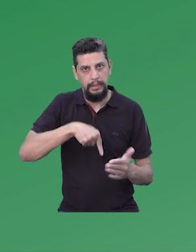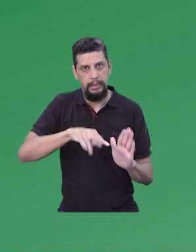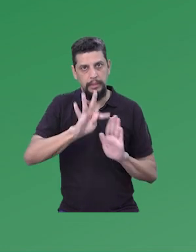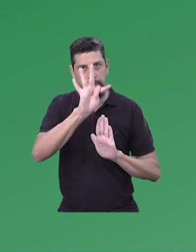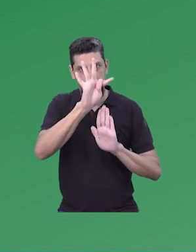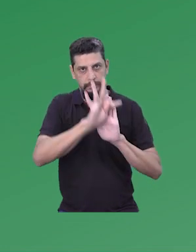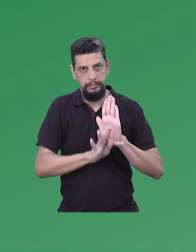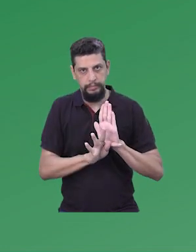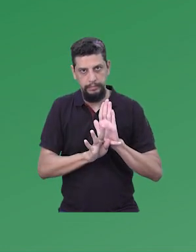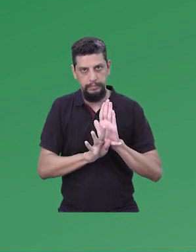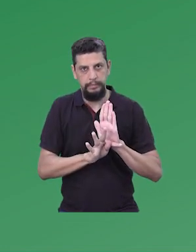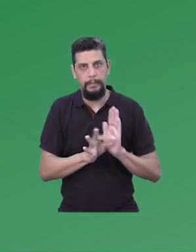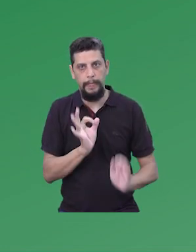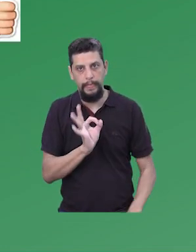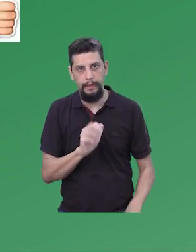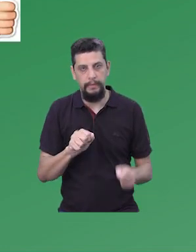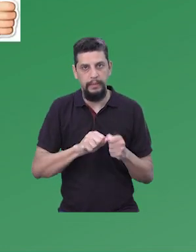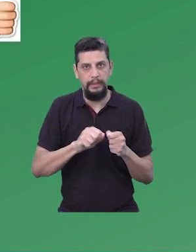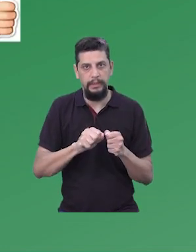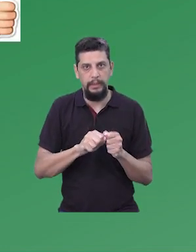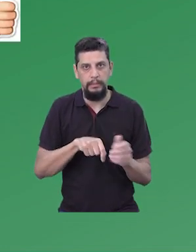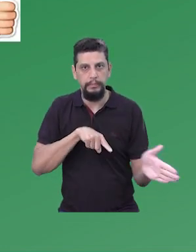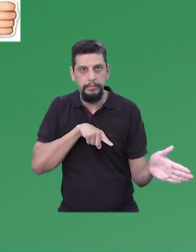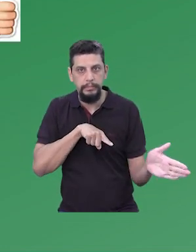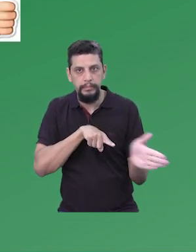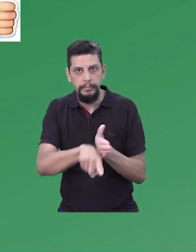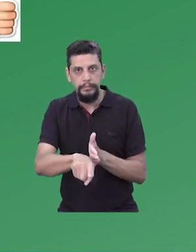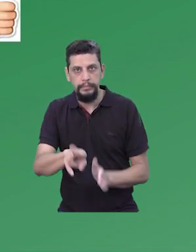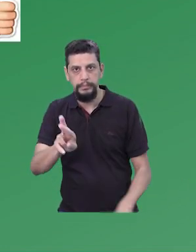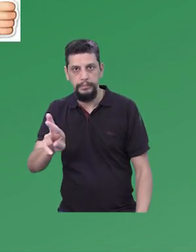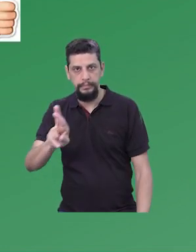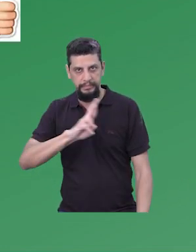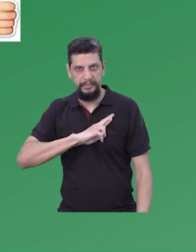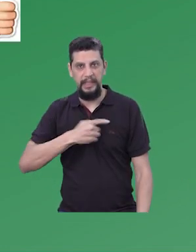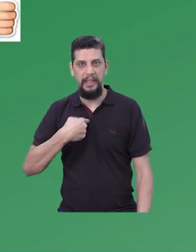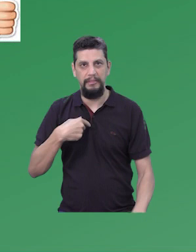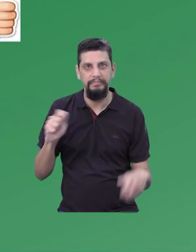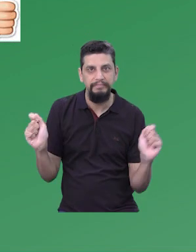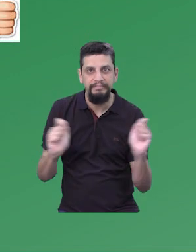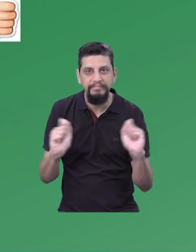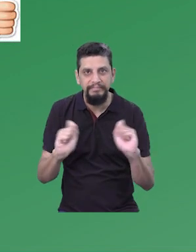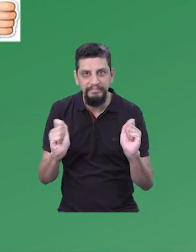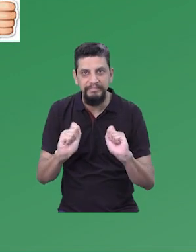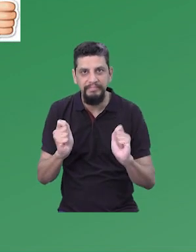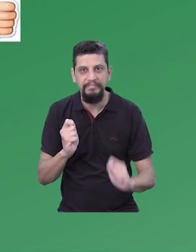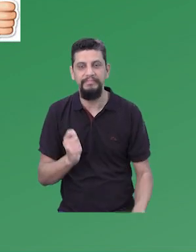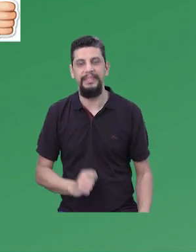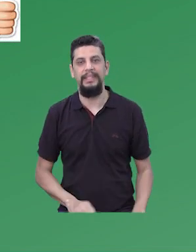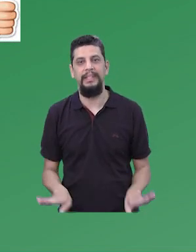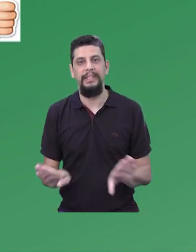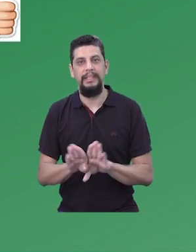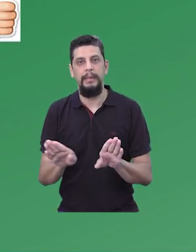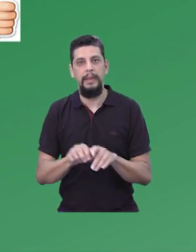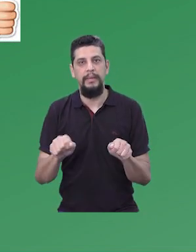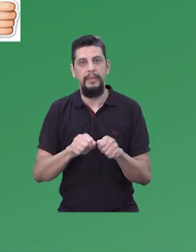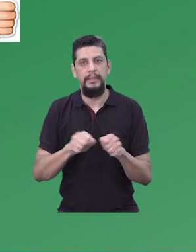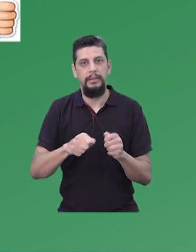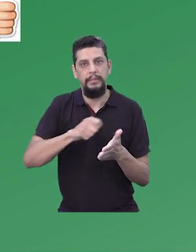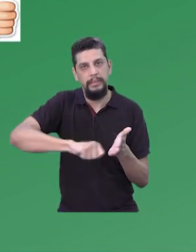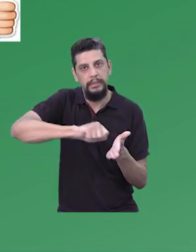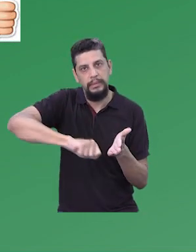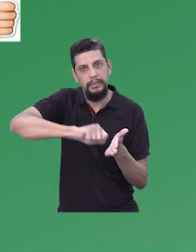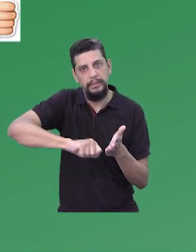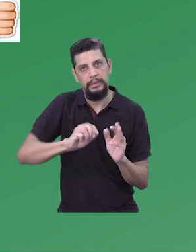do texto, né? Fizemos o quiz, né? Que eu adorei, com as bolinhas coloridas. E fizemos